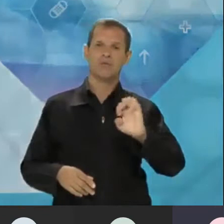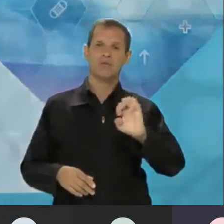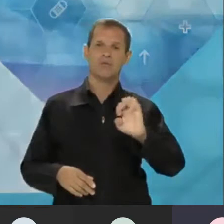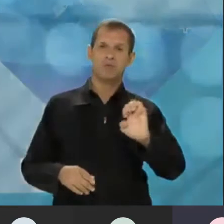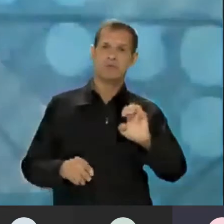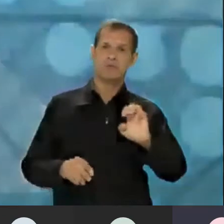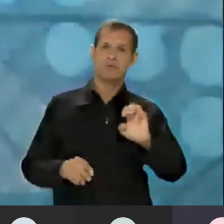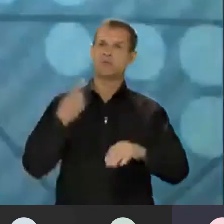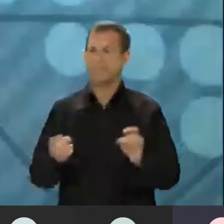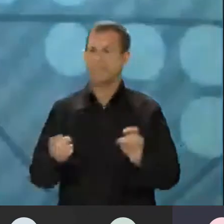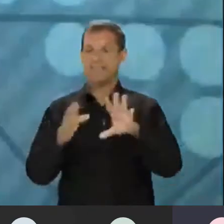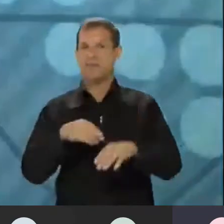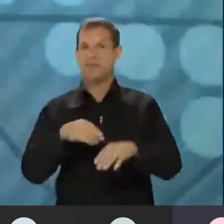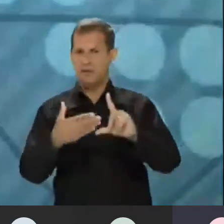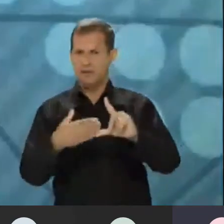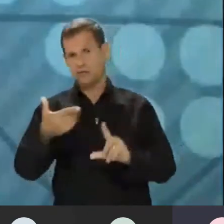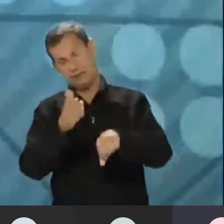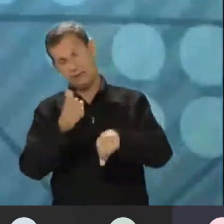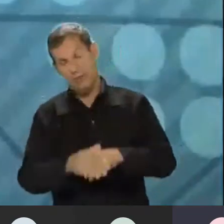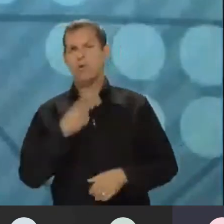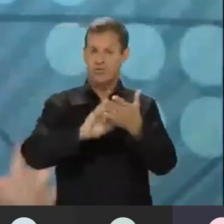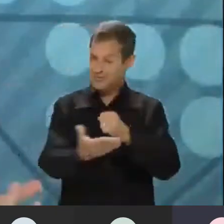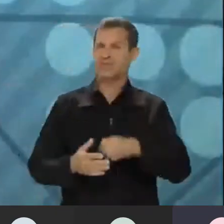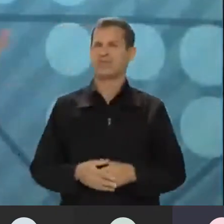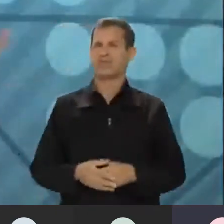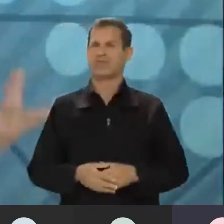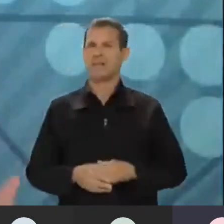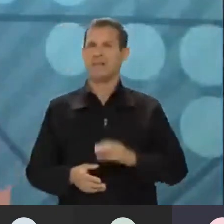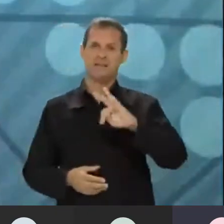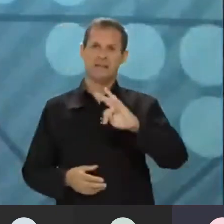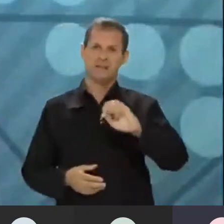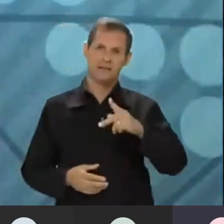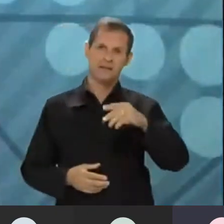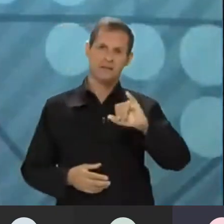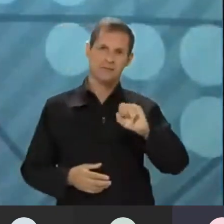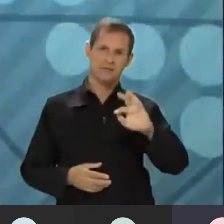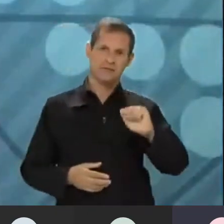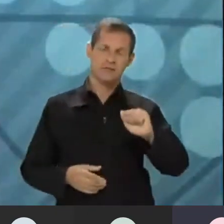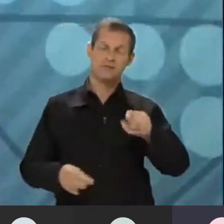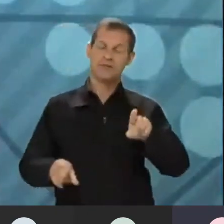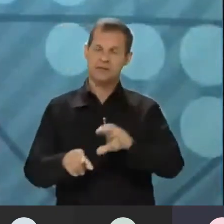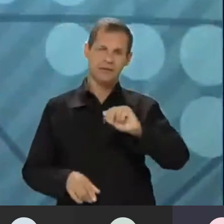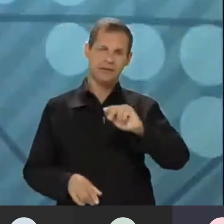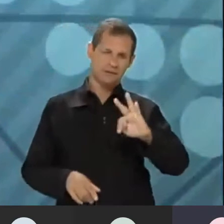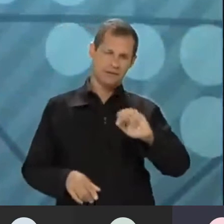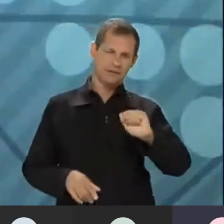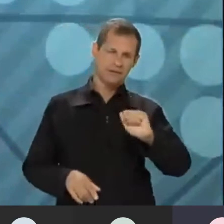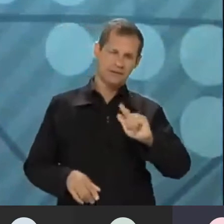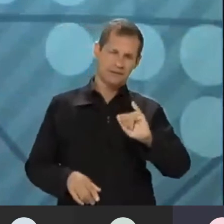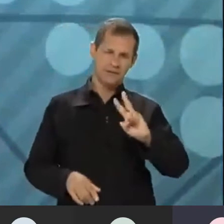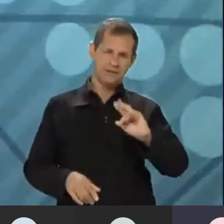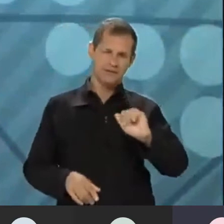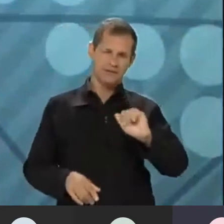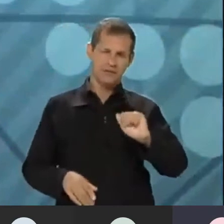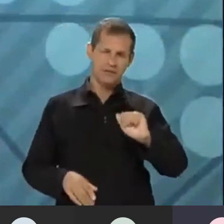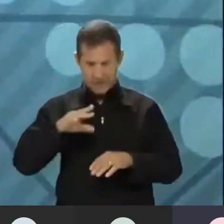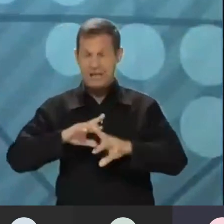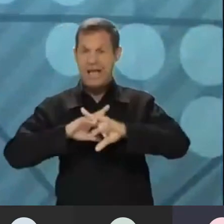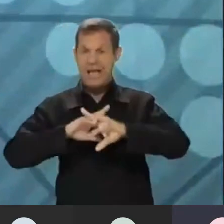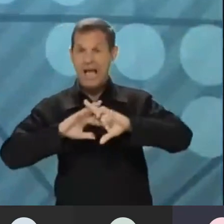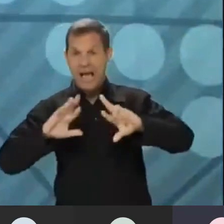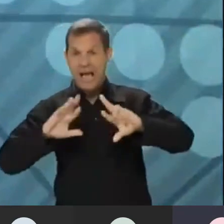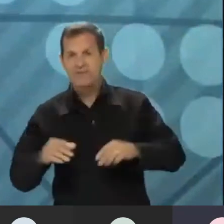essa nossa segunda aula prática com 2 exercícios básicos, né, na carta psicométrica e na carta de Givone, para que a gente entenda quais são